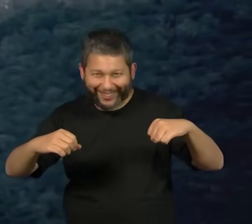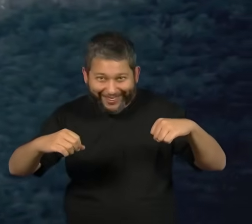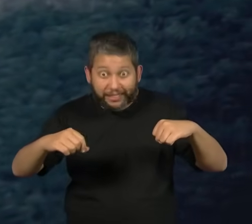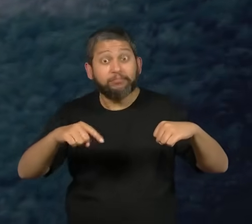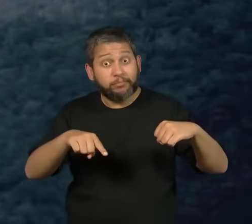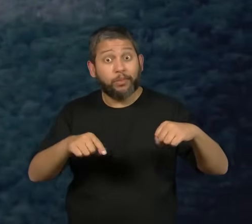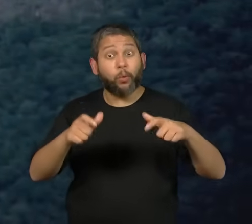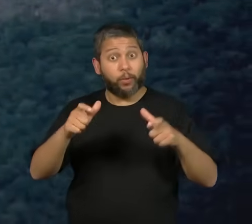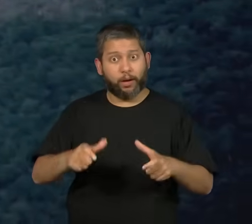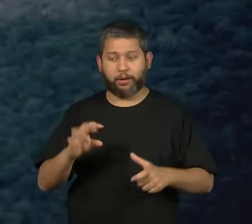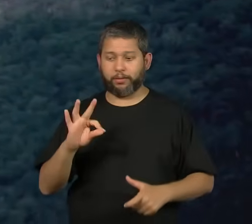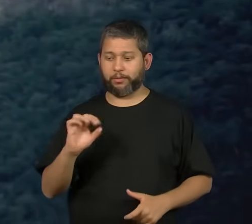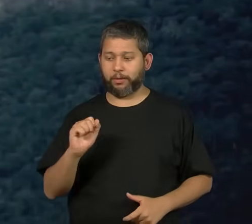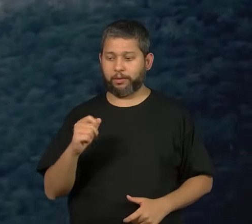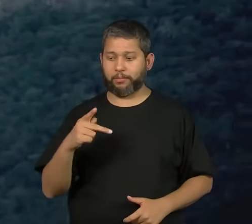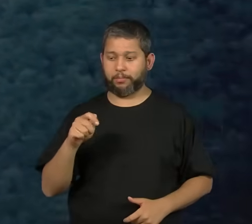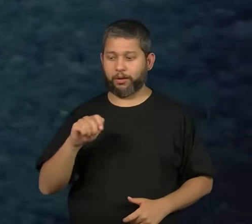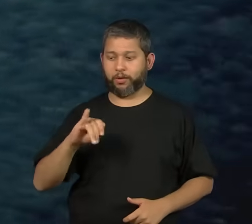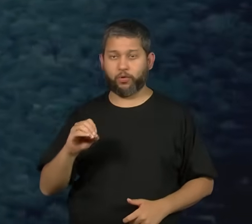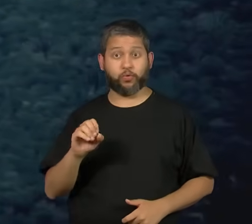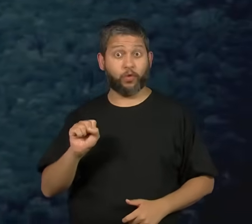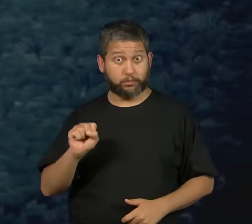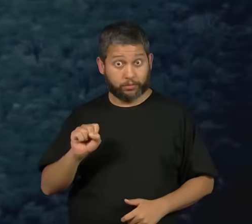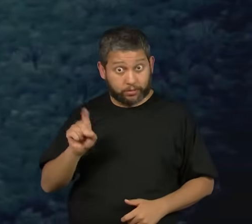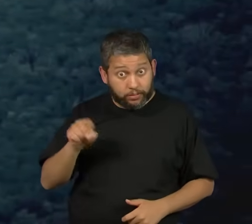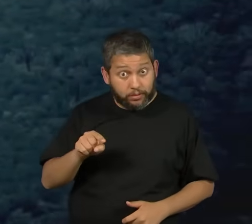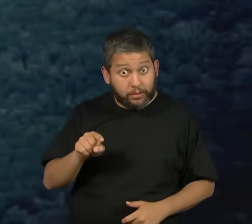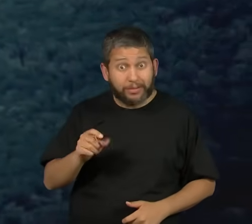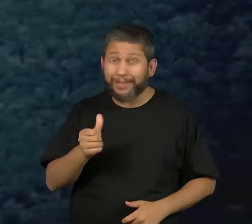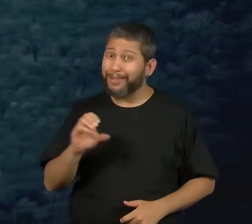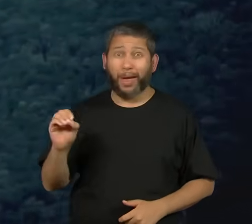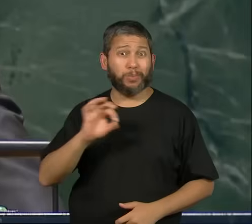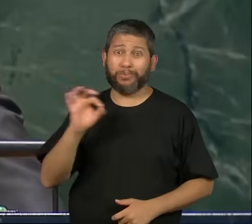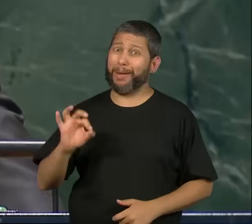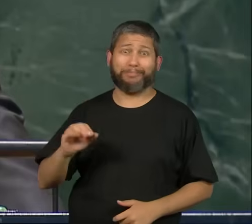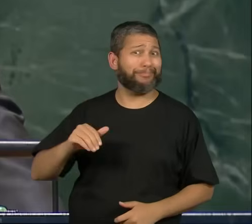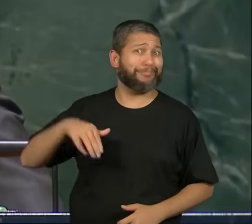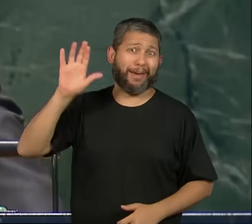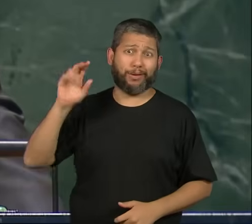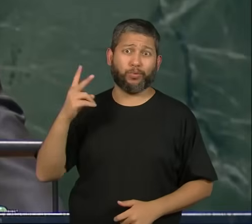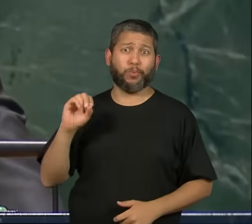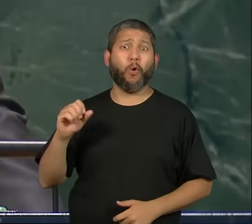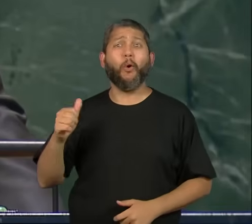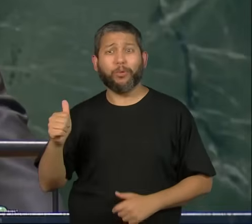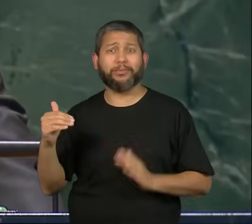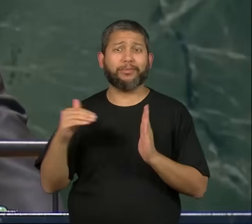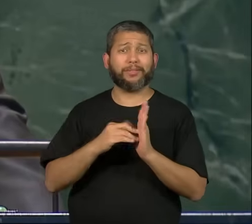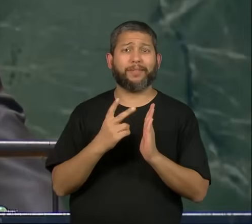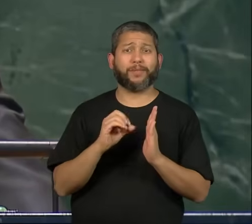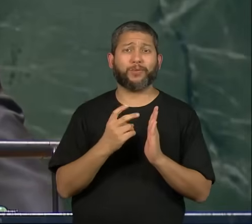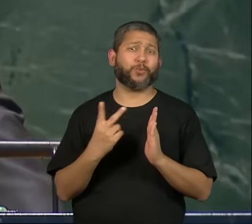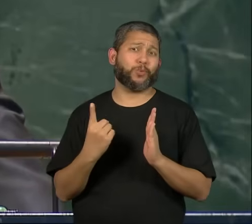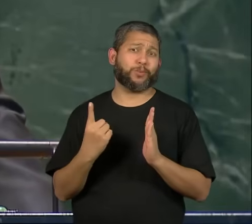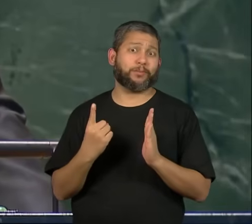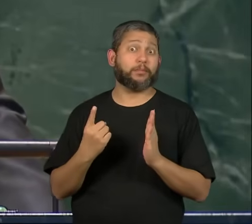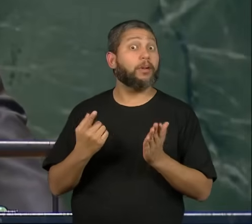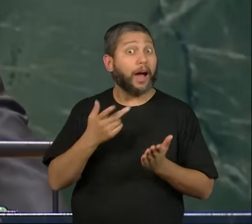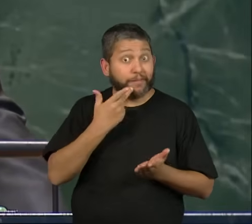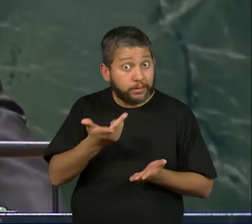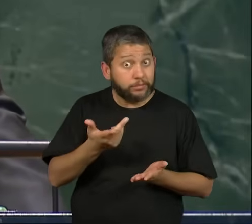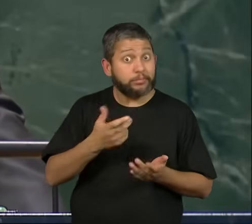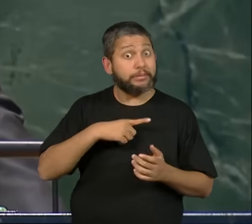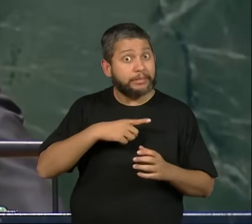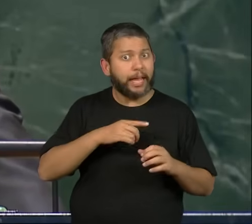de 600% entre 2011 e 2021. Guterres afirma que a transição